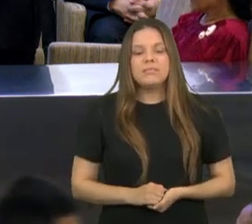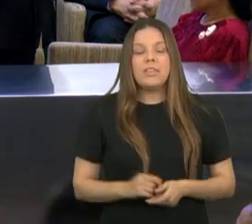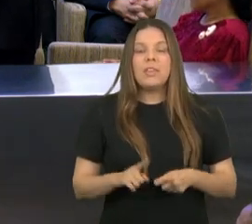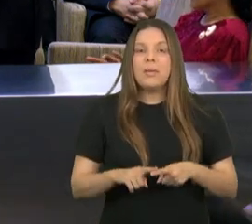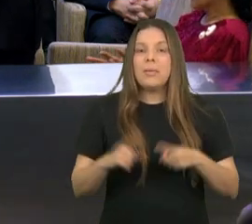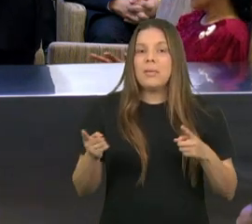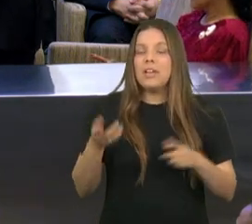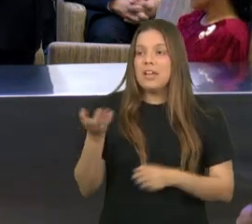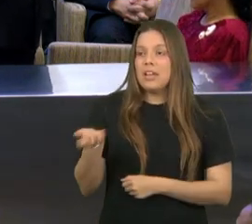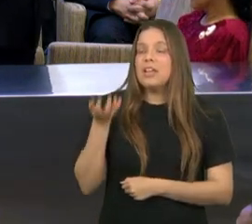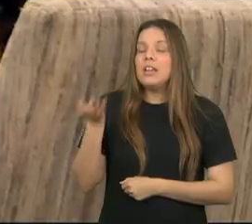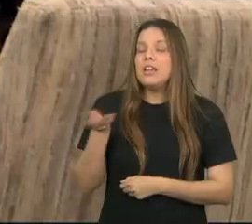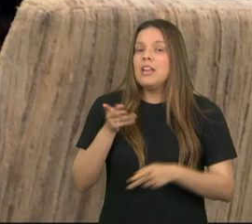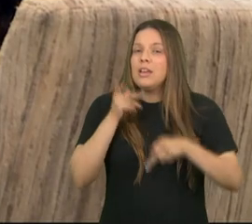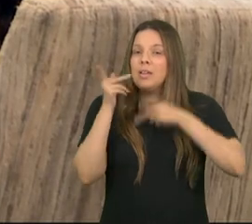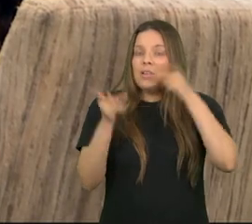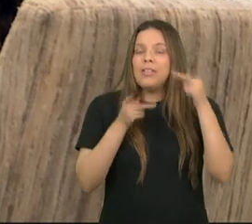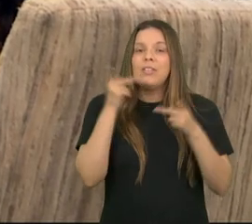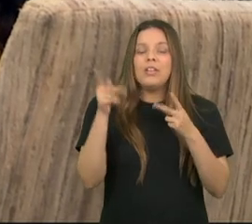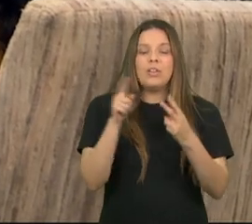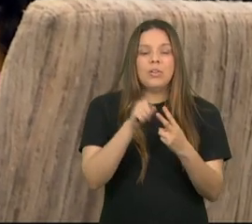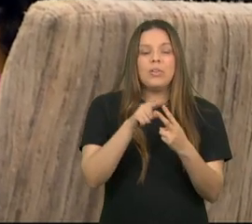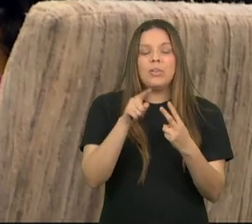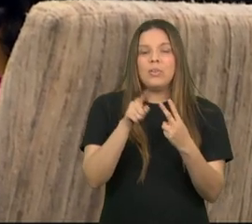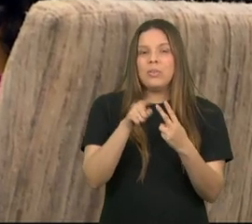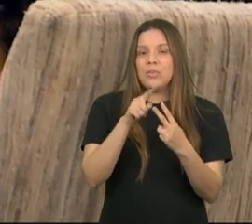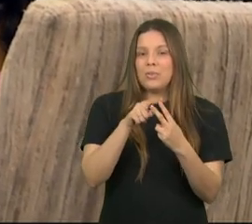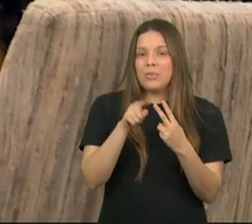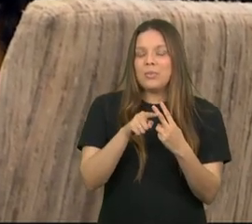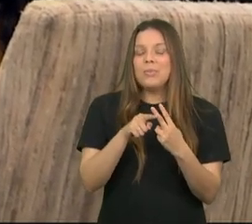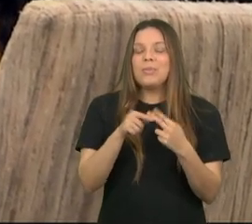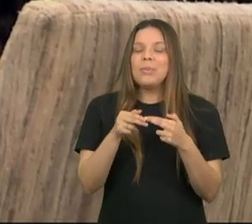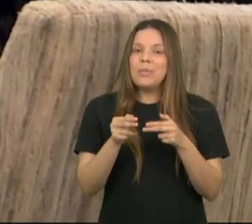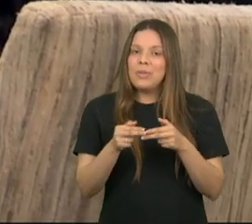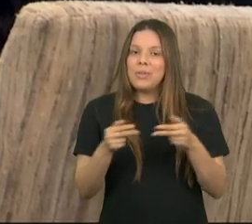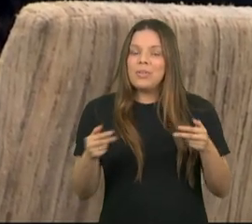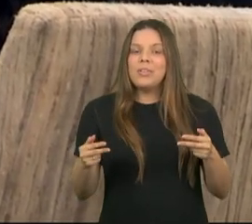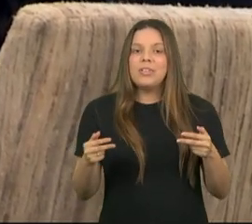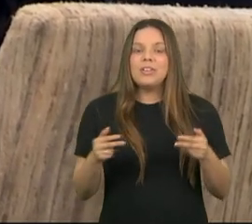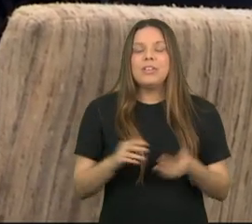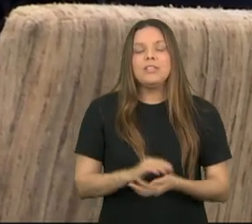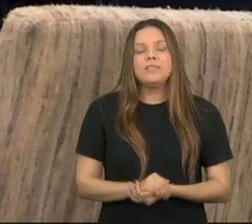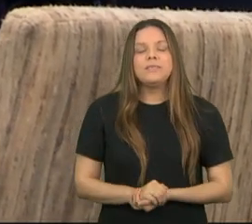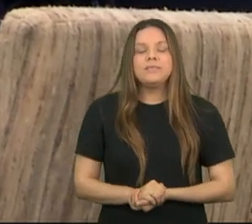dizer duas coisas antes da gente prestar a nossa homenagem ao Senhor.